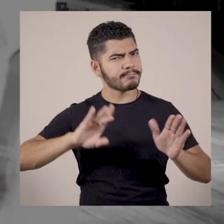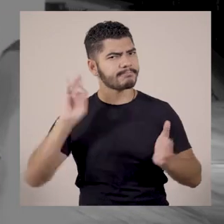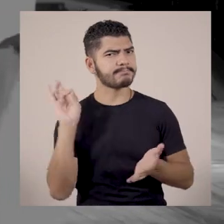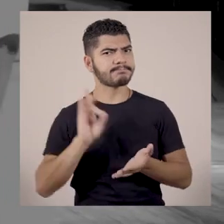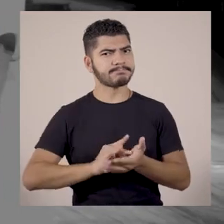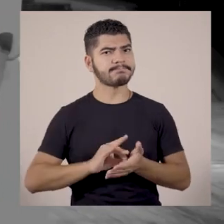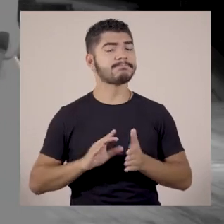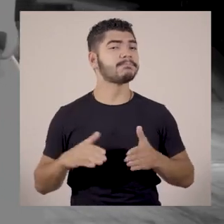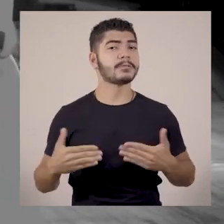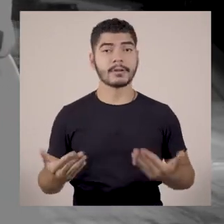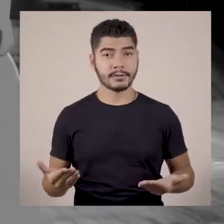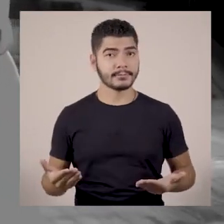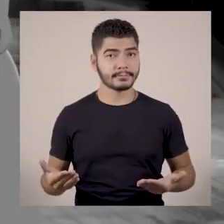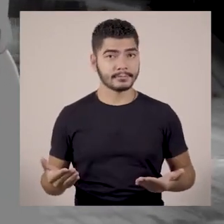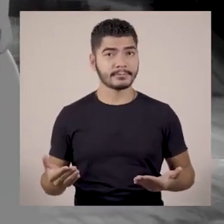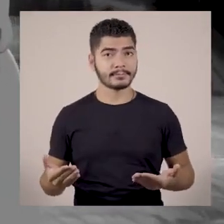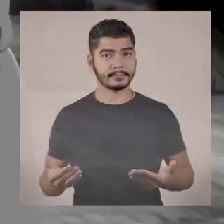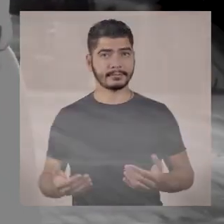perigosa aqui?